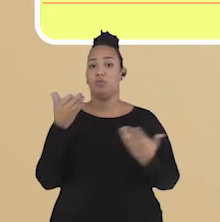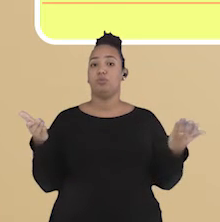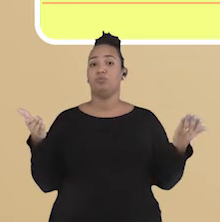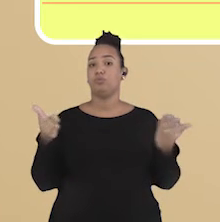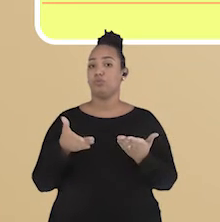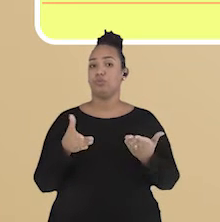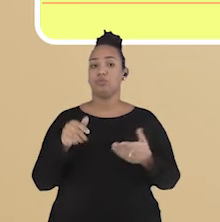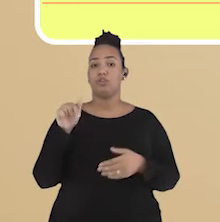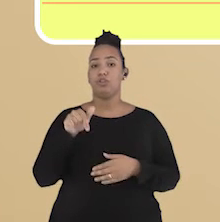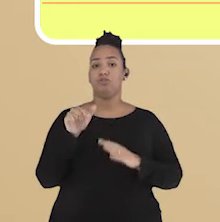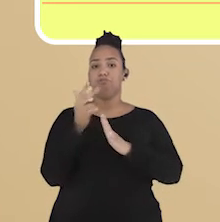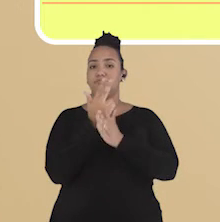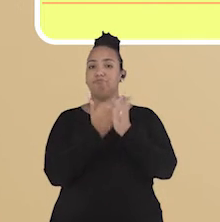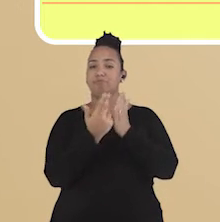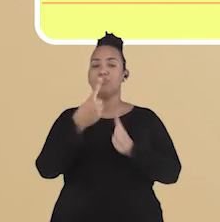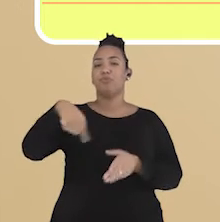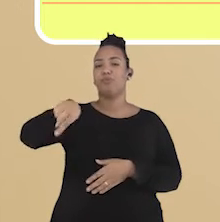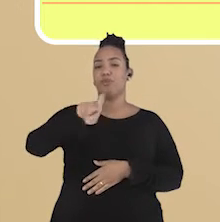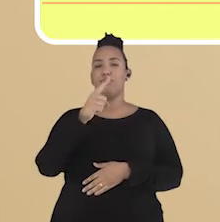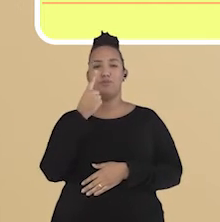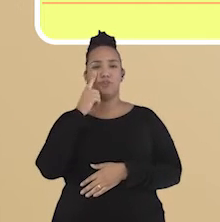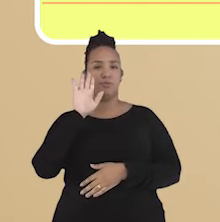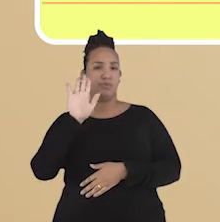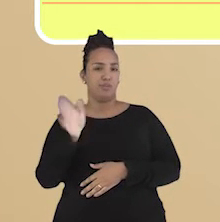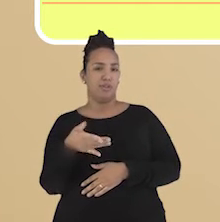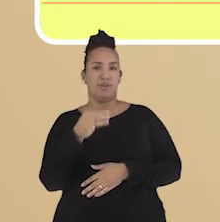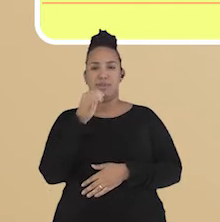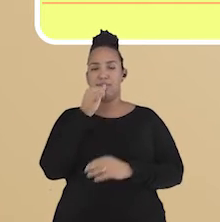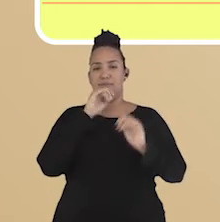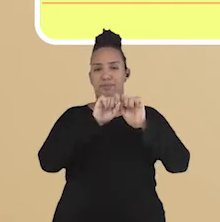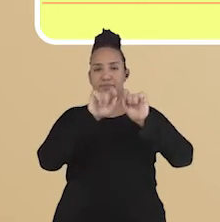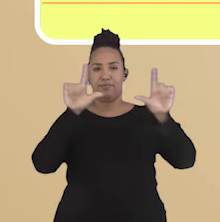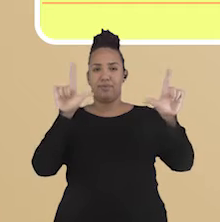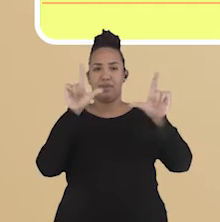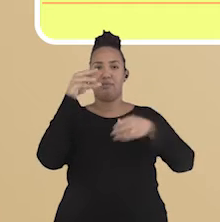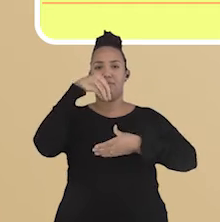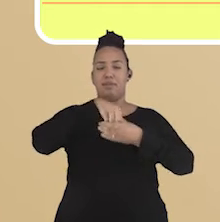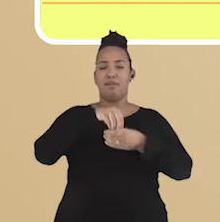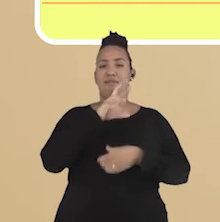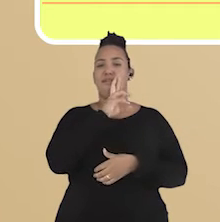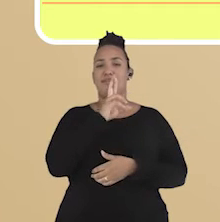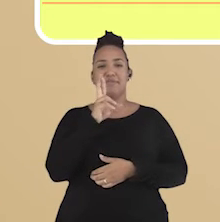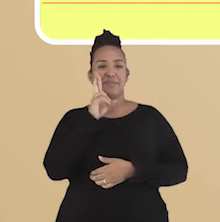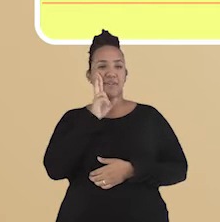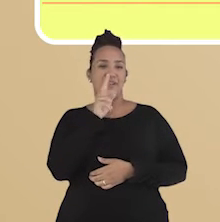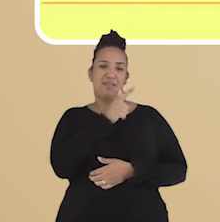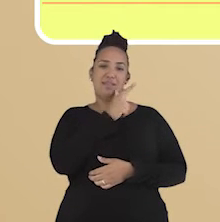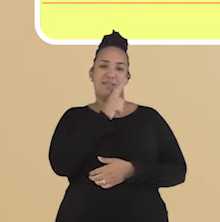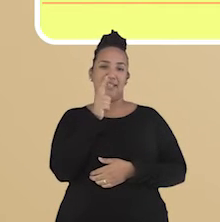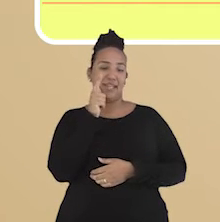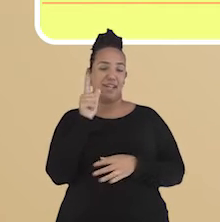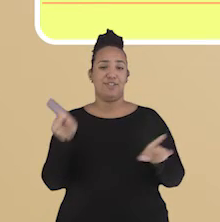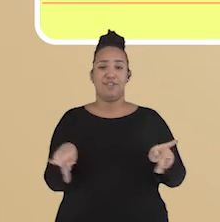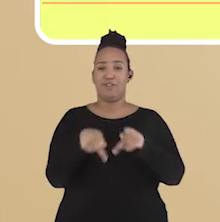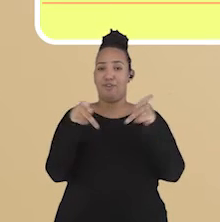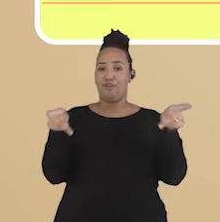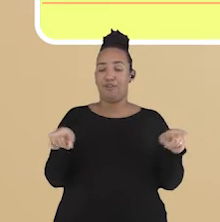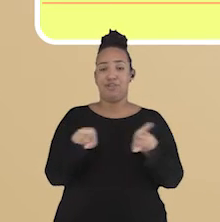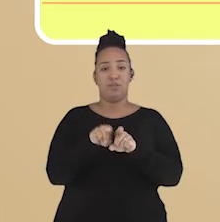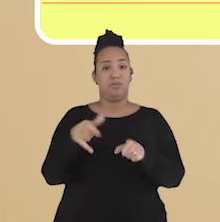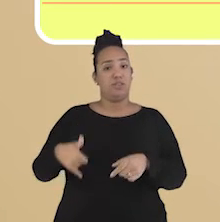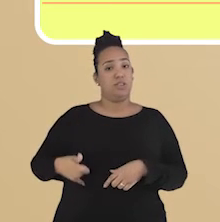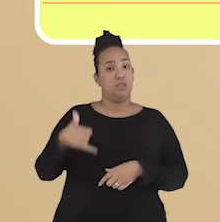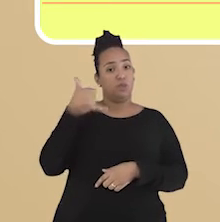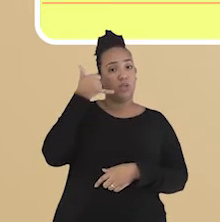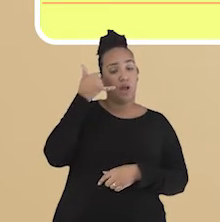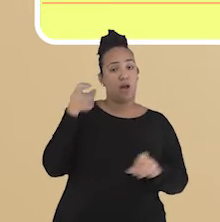pictograma atual que a gente já deve ter visto por aí. Está presente em placas dentro de restaurantes, lanchonetes, do shopping, no aparelho